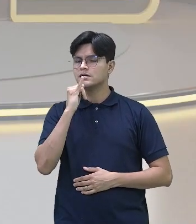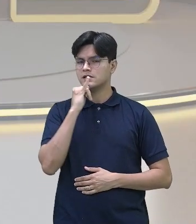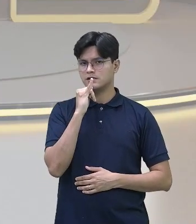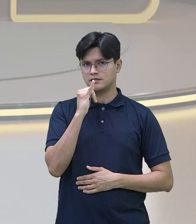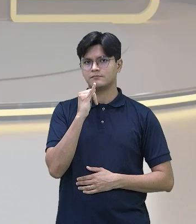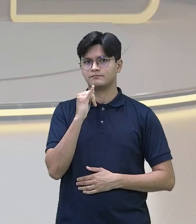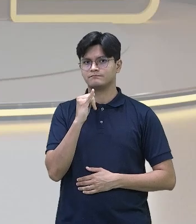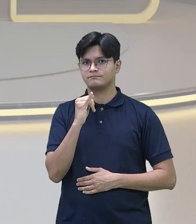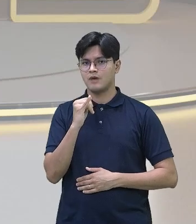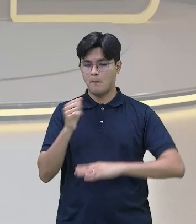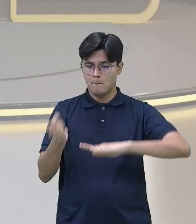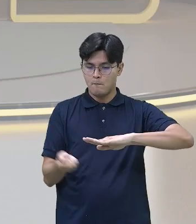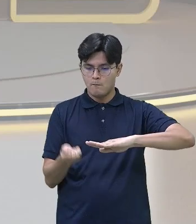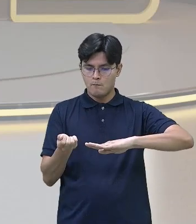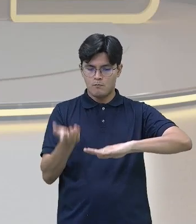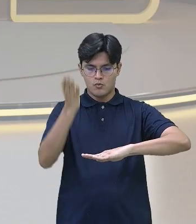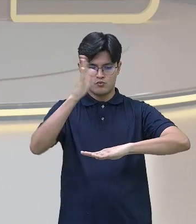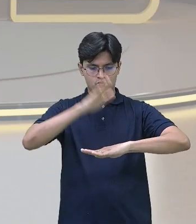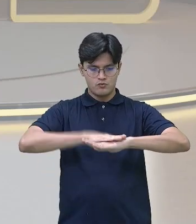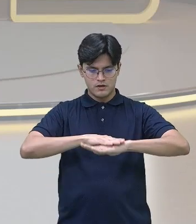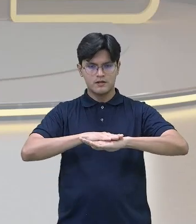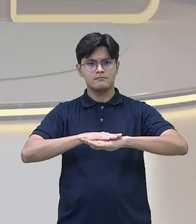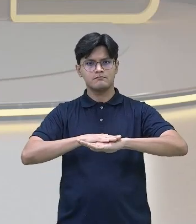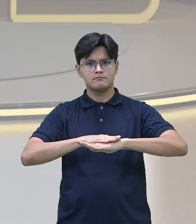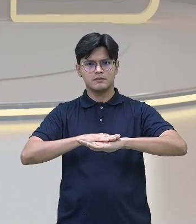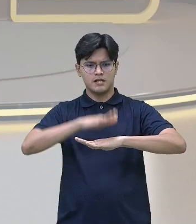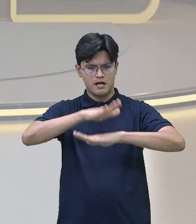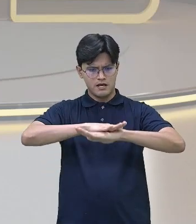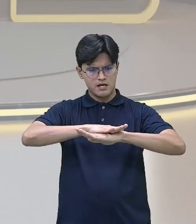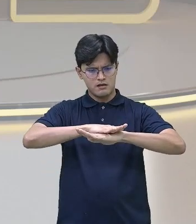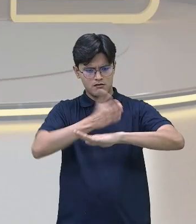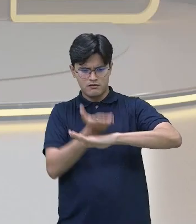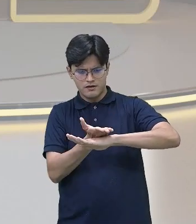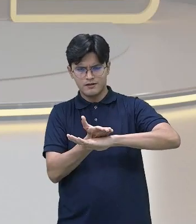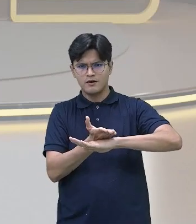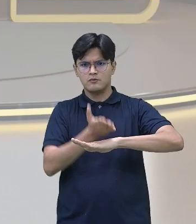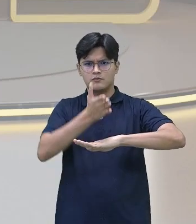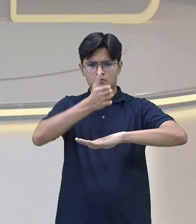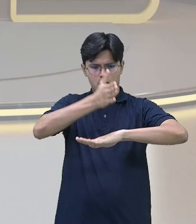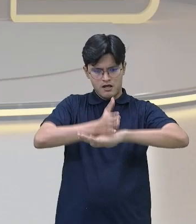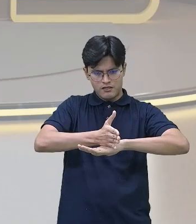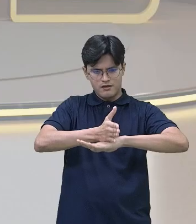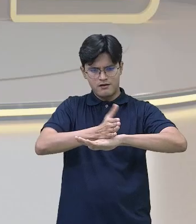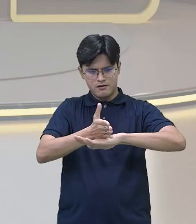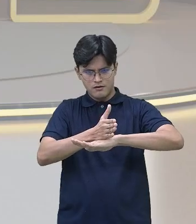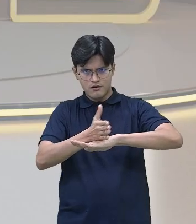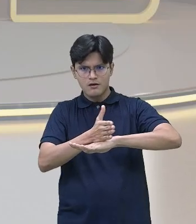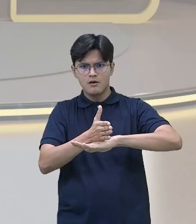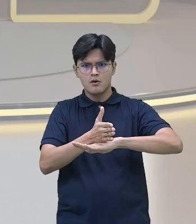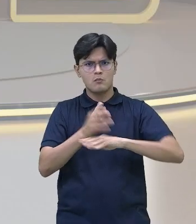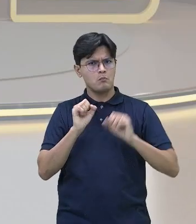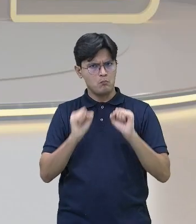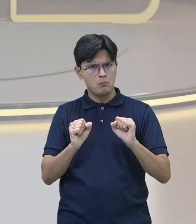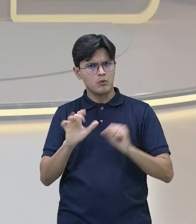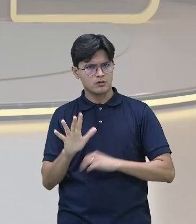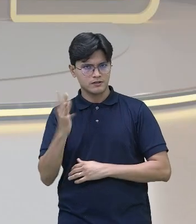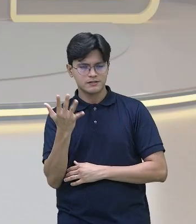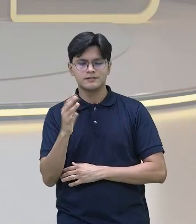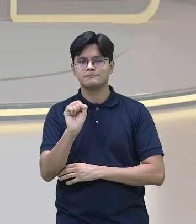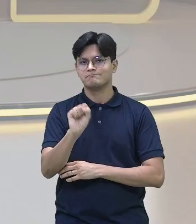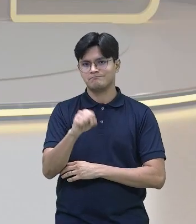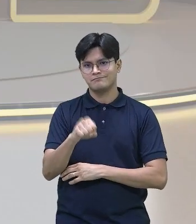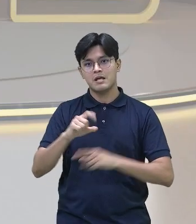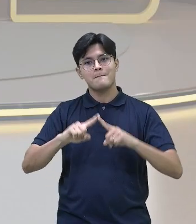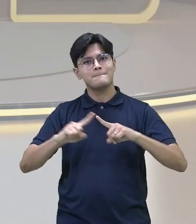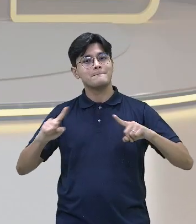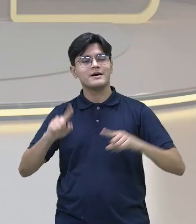moeda para cima e, quando chegar no chão, ela cai em pé. Pode acontecer? Claro que pode acontecer, mas não é uma